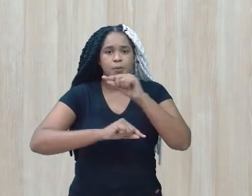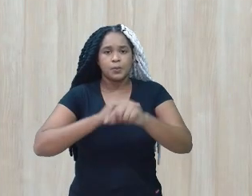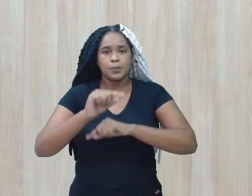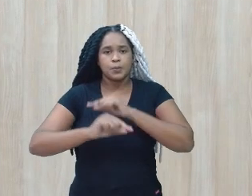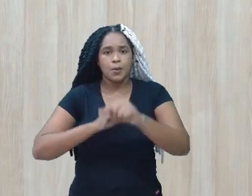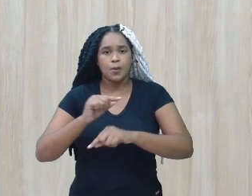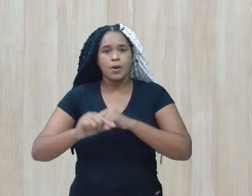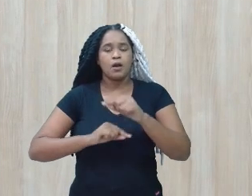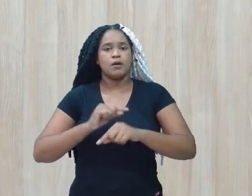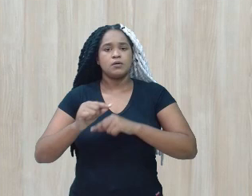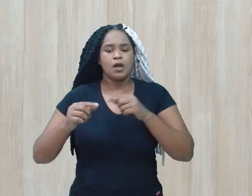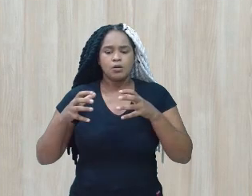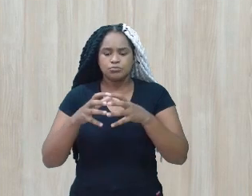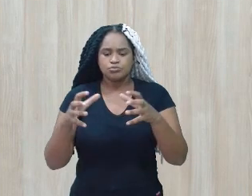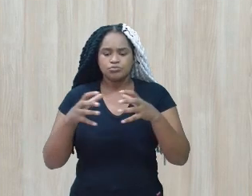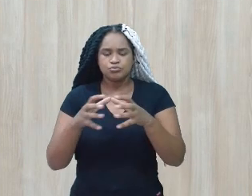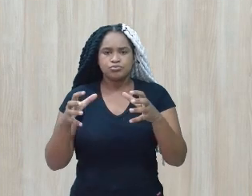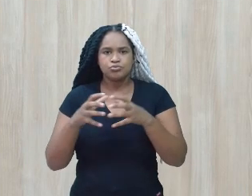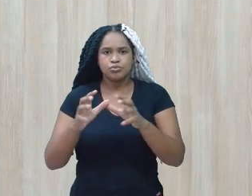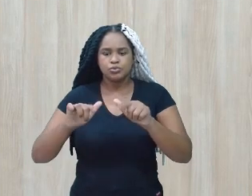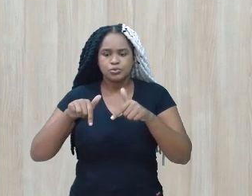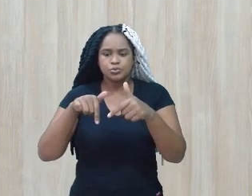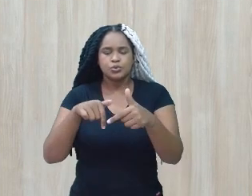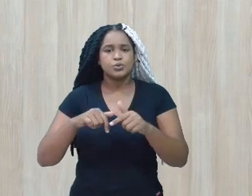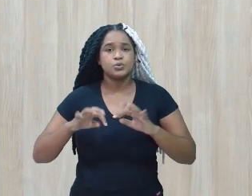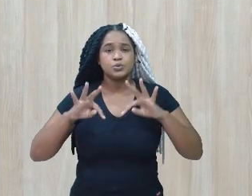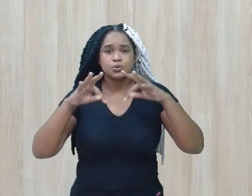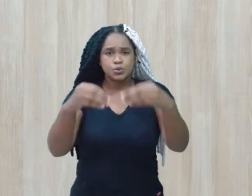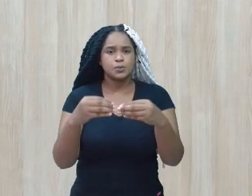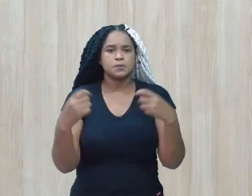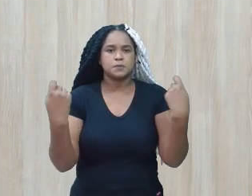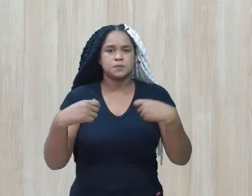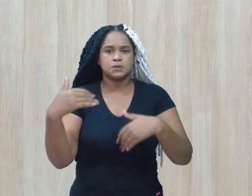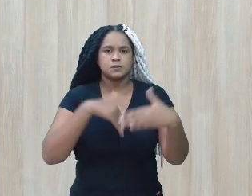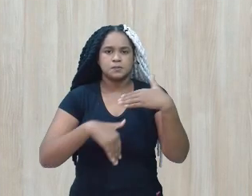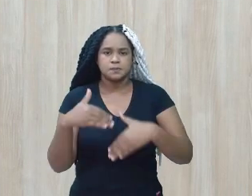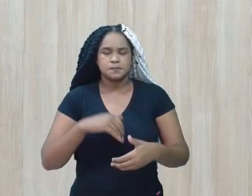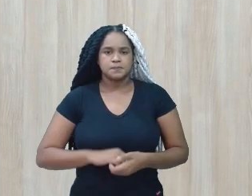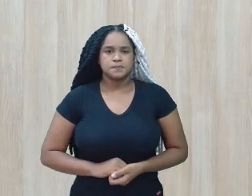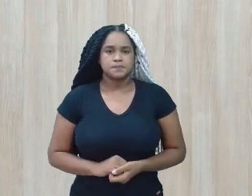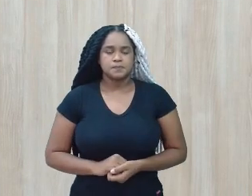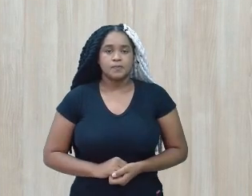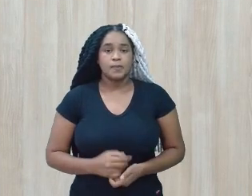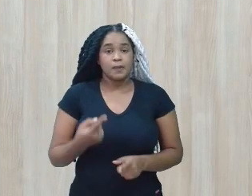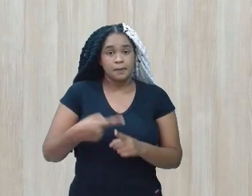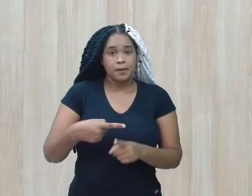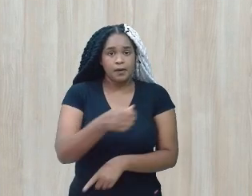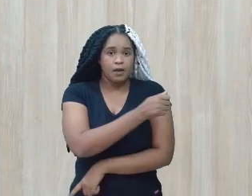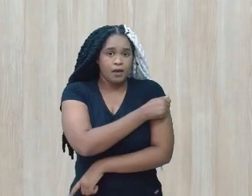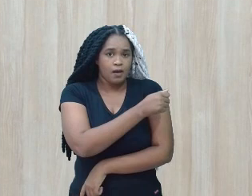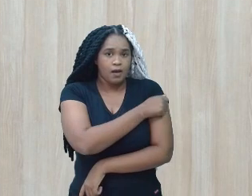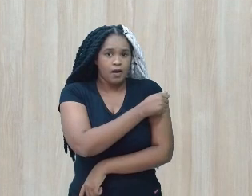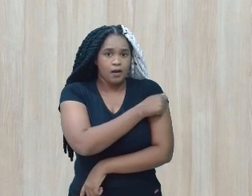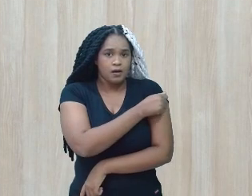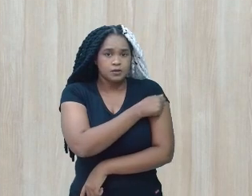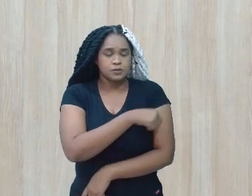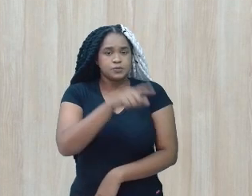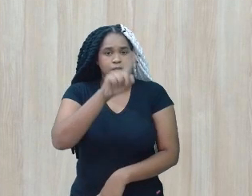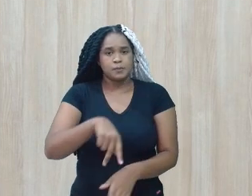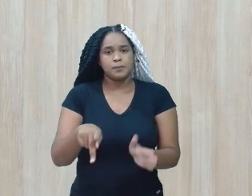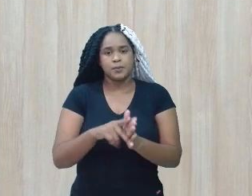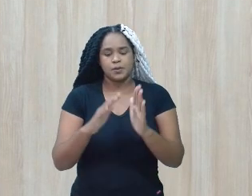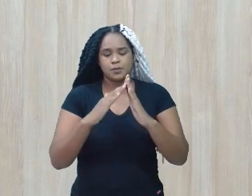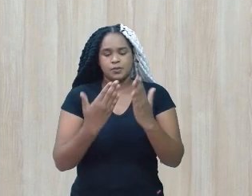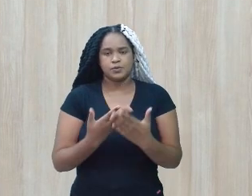escola precisa de todos, de fato, envolvidos neste processo. Porque o estudante, ele é um estudante da